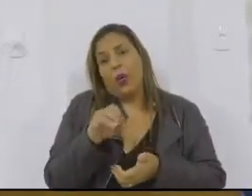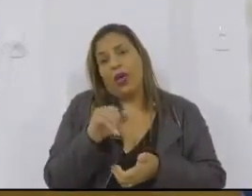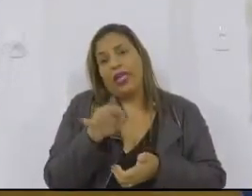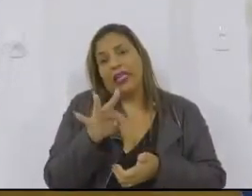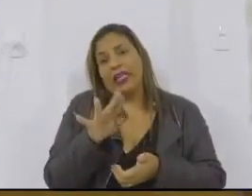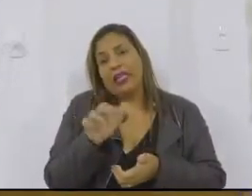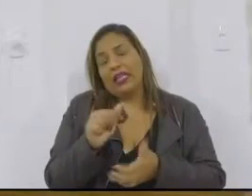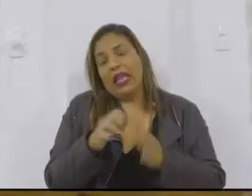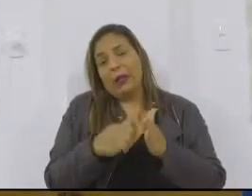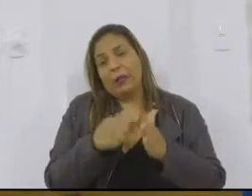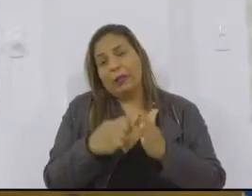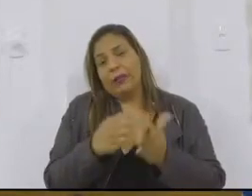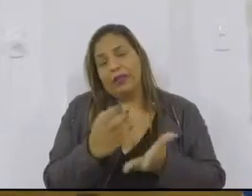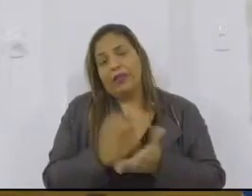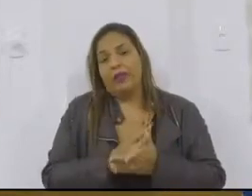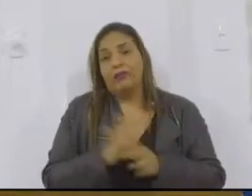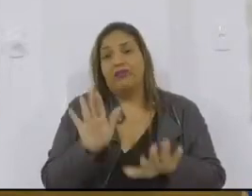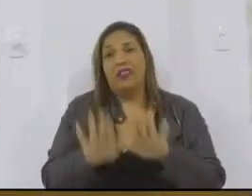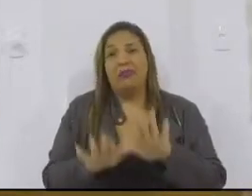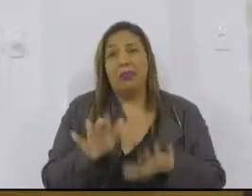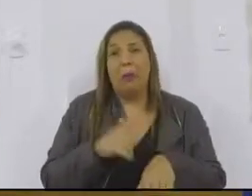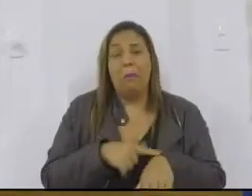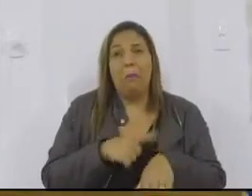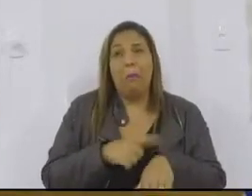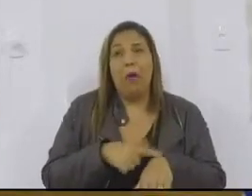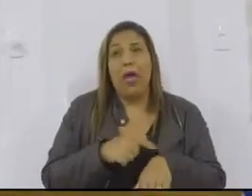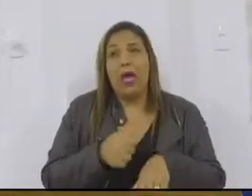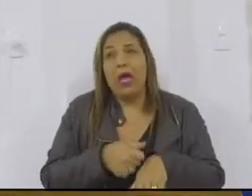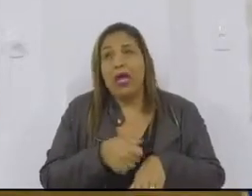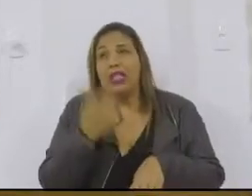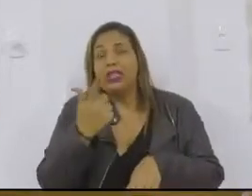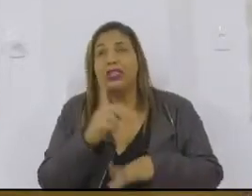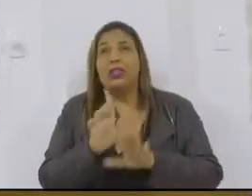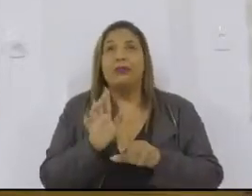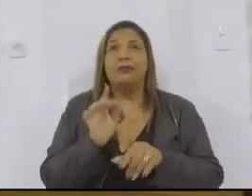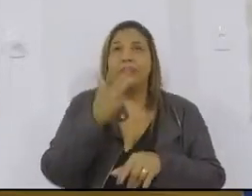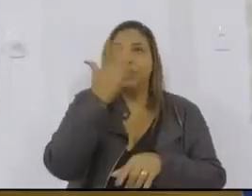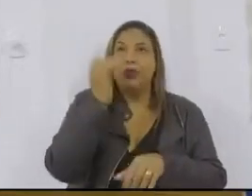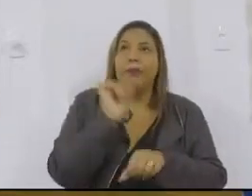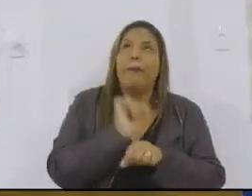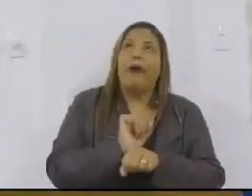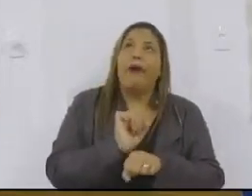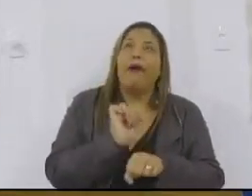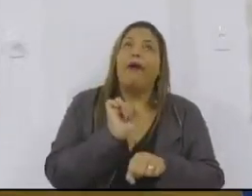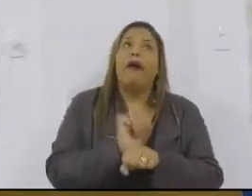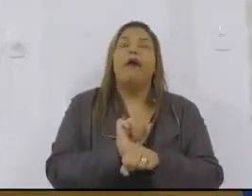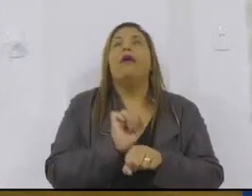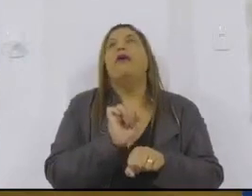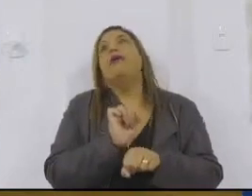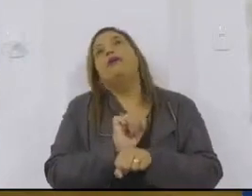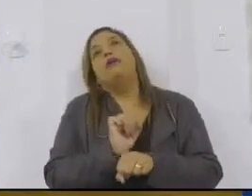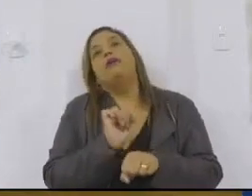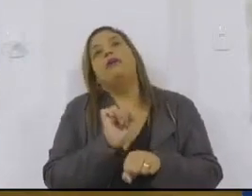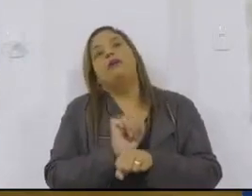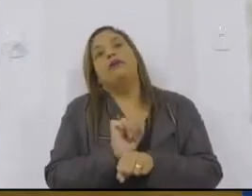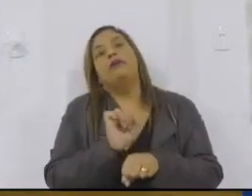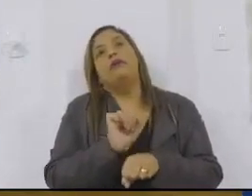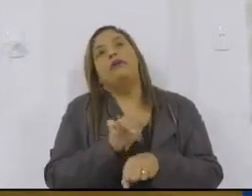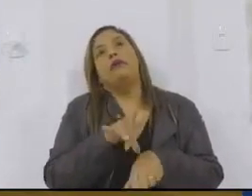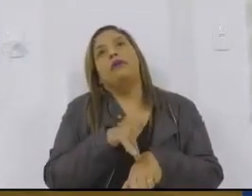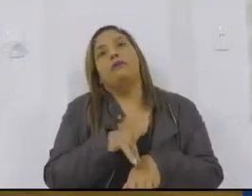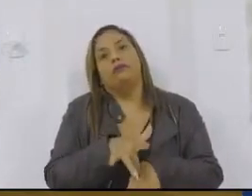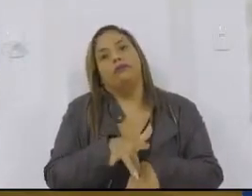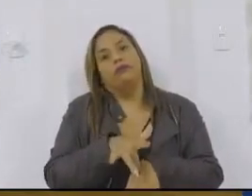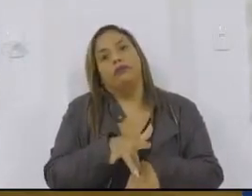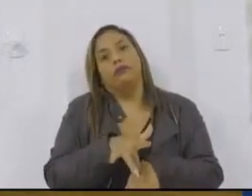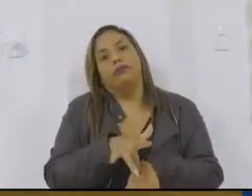bem. Quando chega no meio do dia, deixa um pouco a desejar, as pessoas ficam em beira de pista, igual a gente vê aí, é dia de